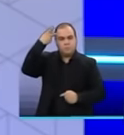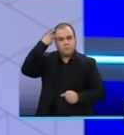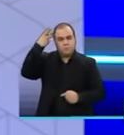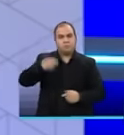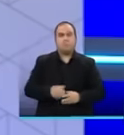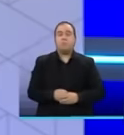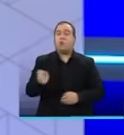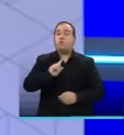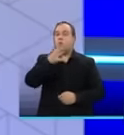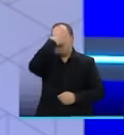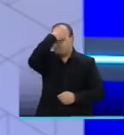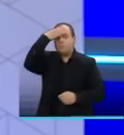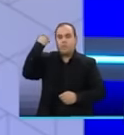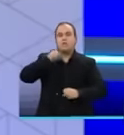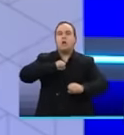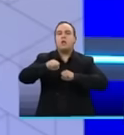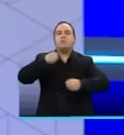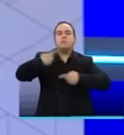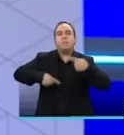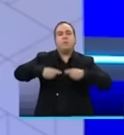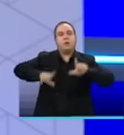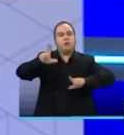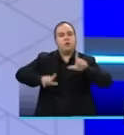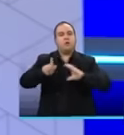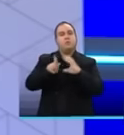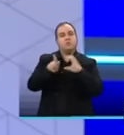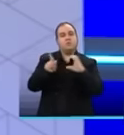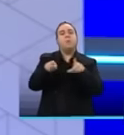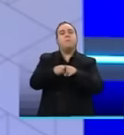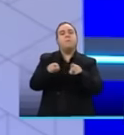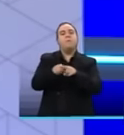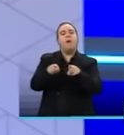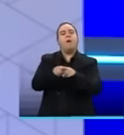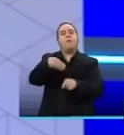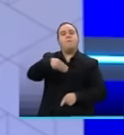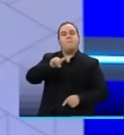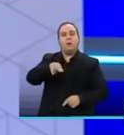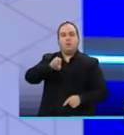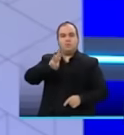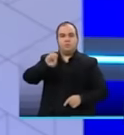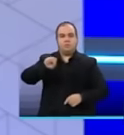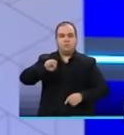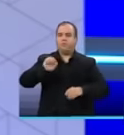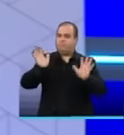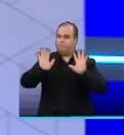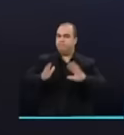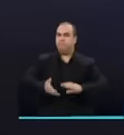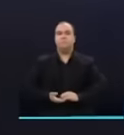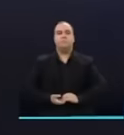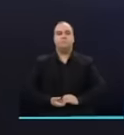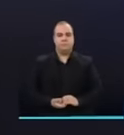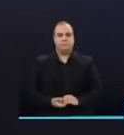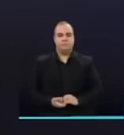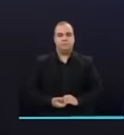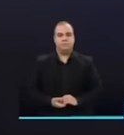Não vamos esquecer, debate promovido pela TV Gazeta em parceria com o canal My News. Até já.